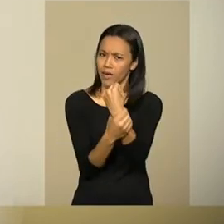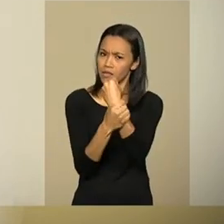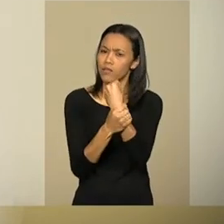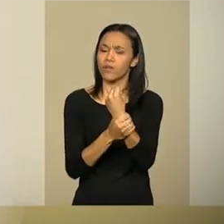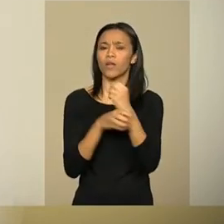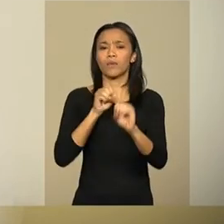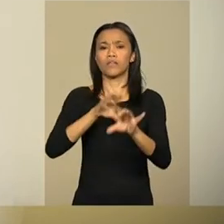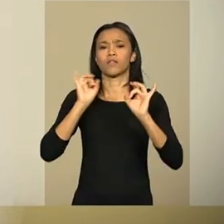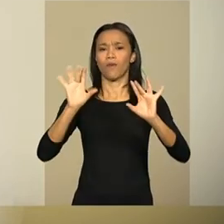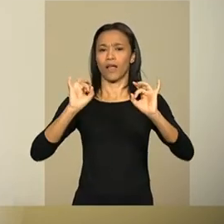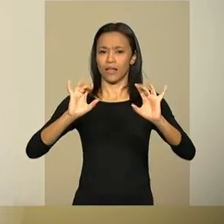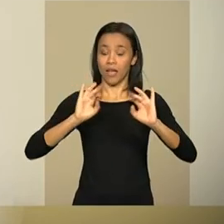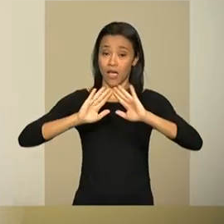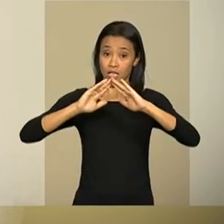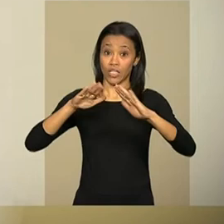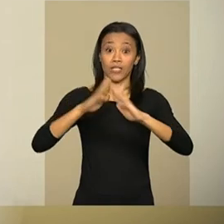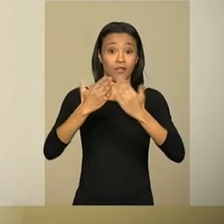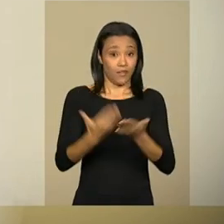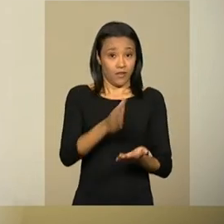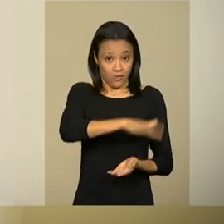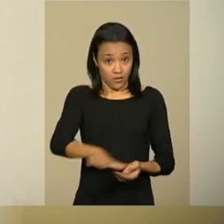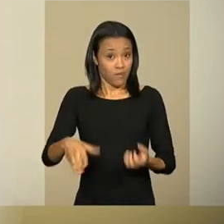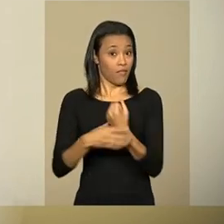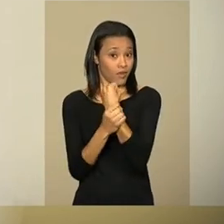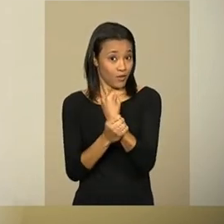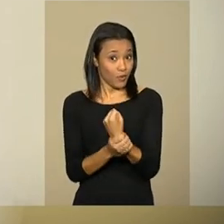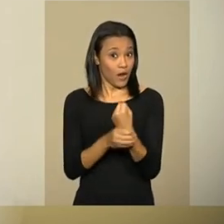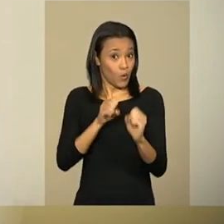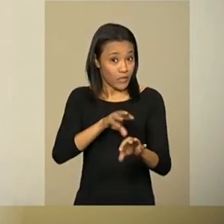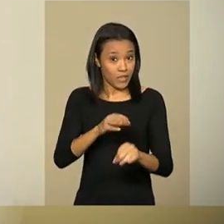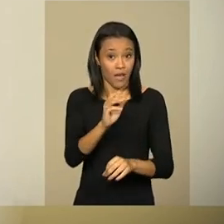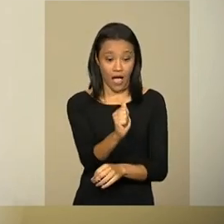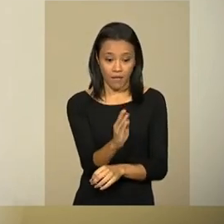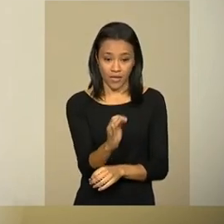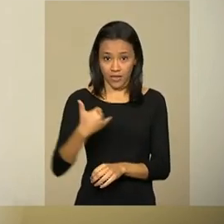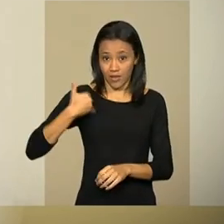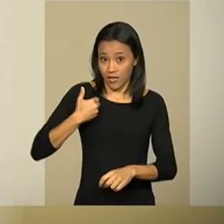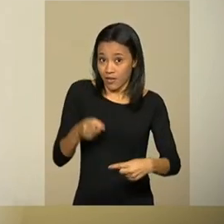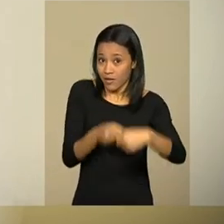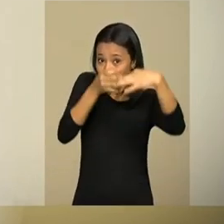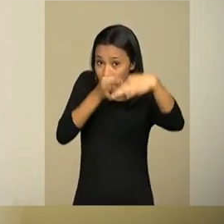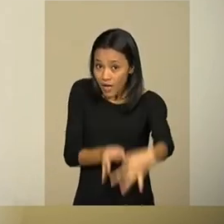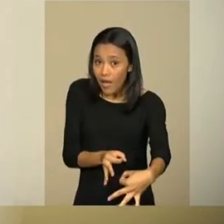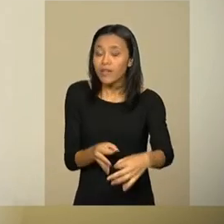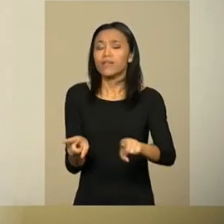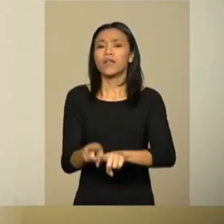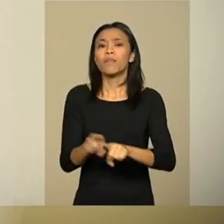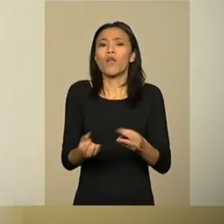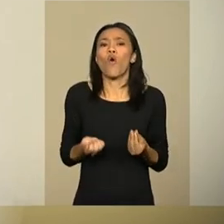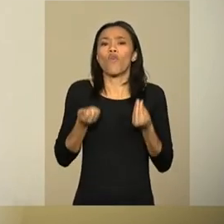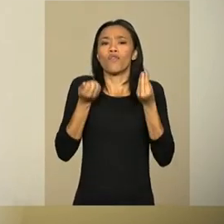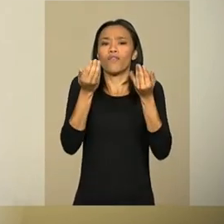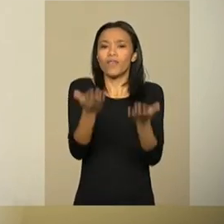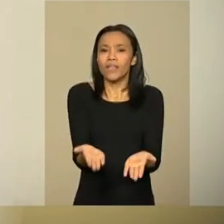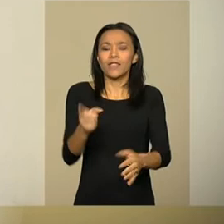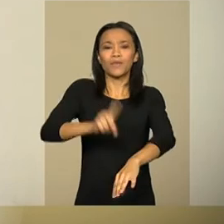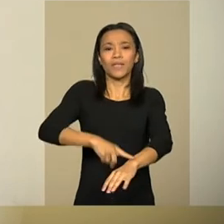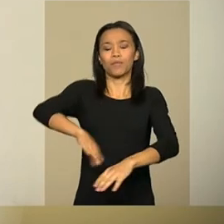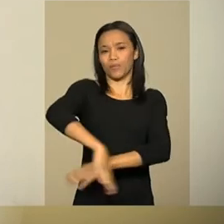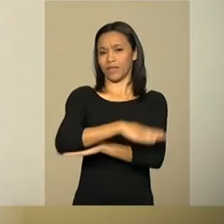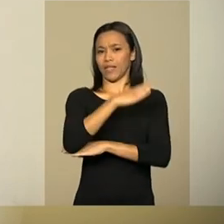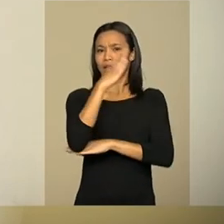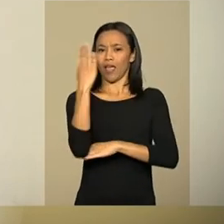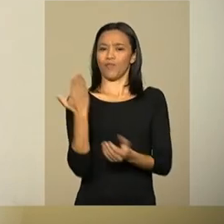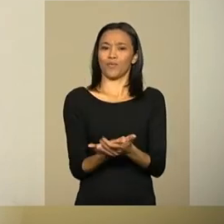qualidade nas creches para assegurar alfabetização das Crianças na idade certa para oferecer educação em tempo integral